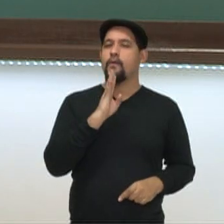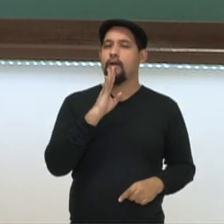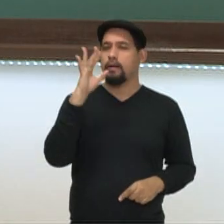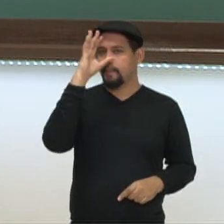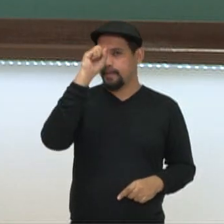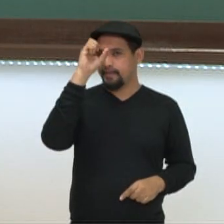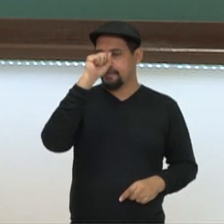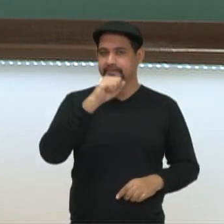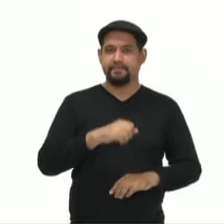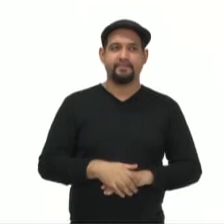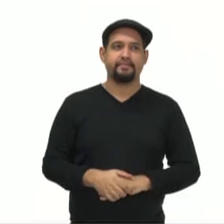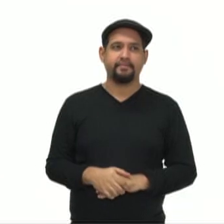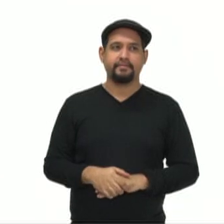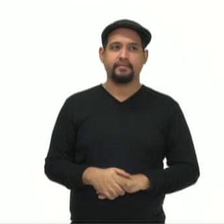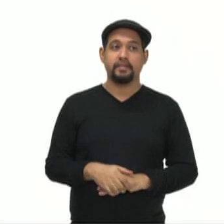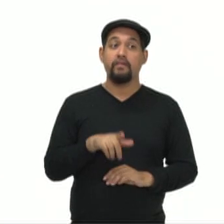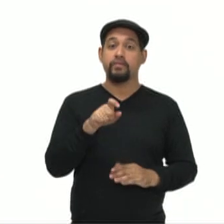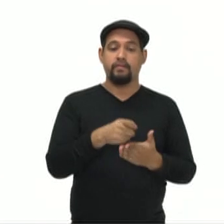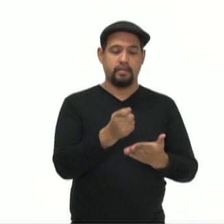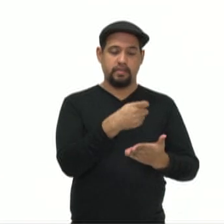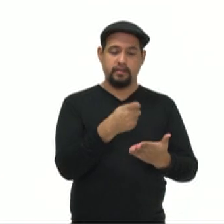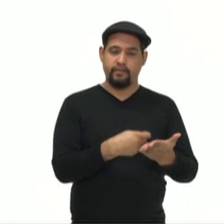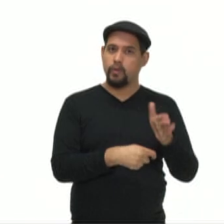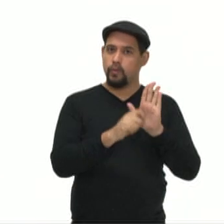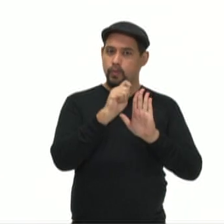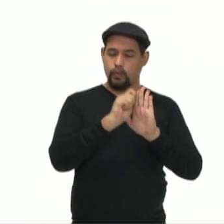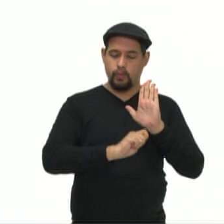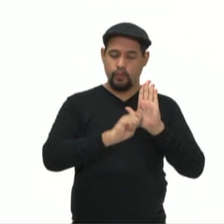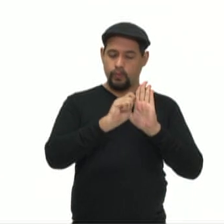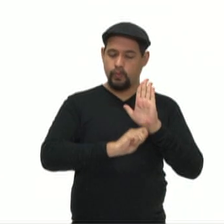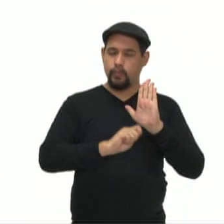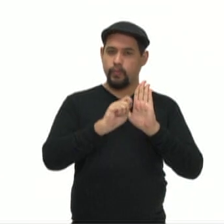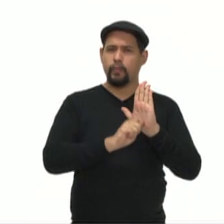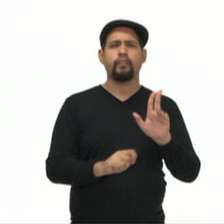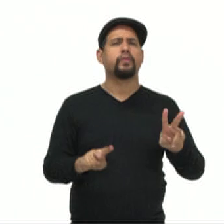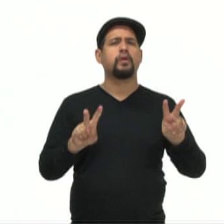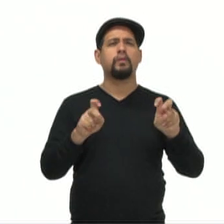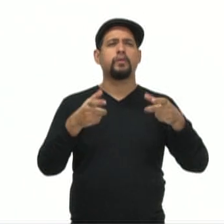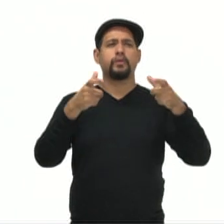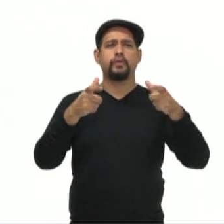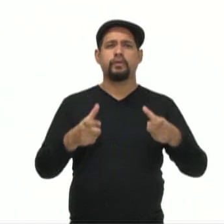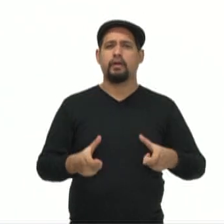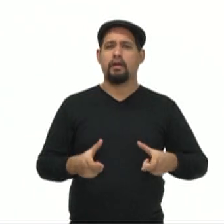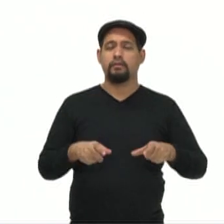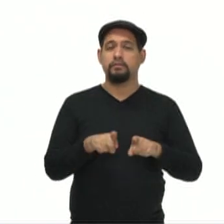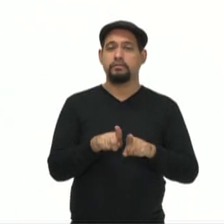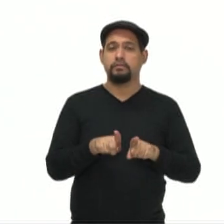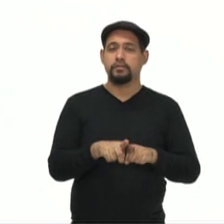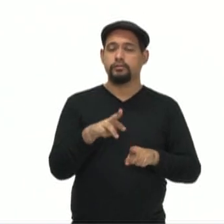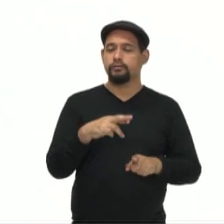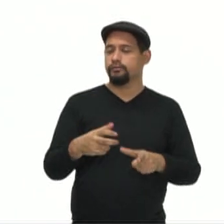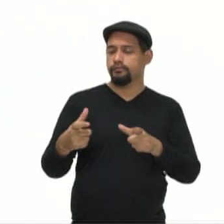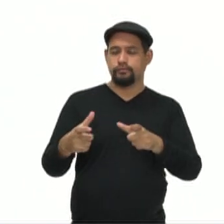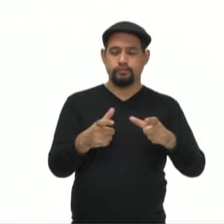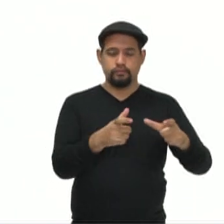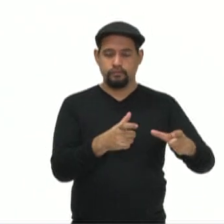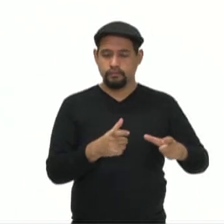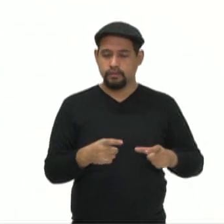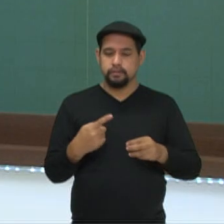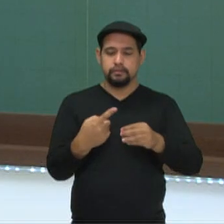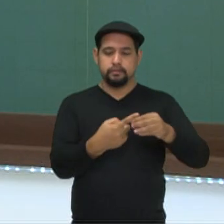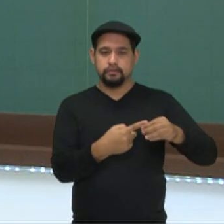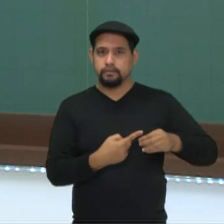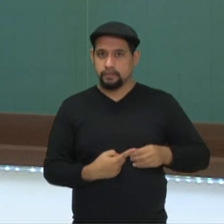lá? Escreva um texto sobre o lugar sagrado de sua região ou cidade. Na